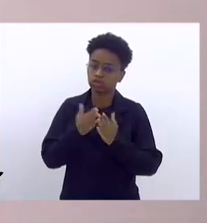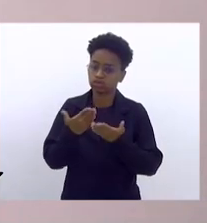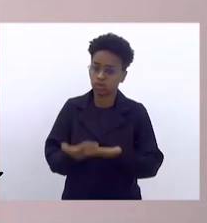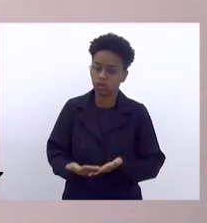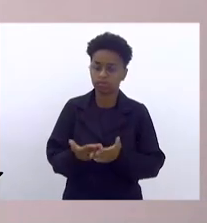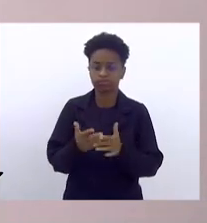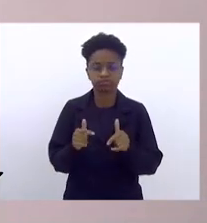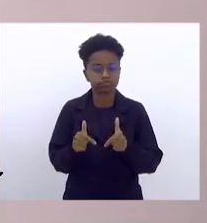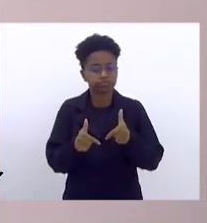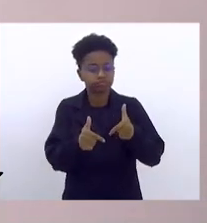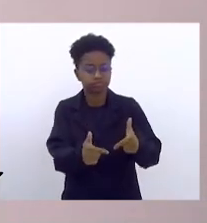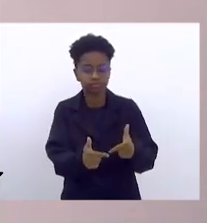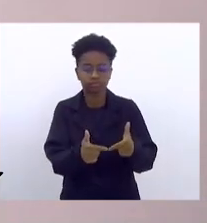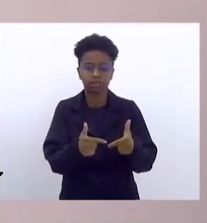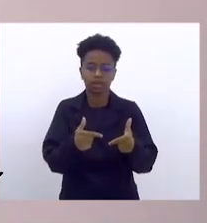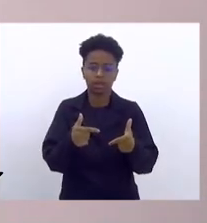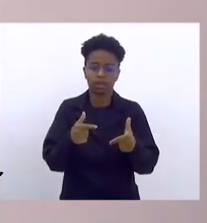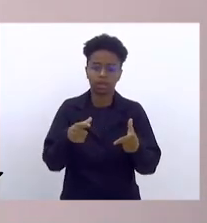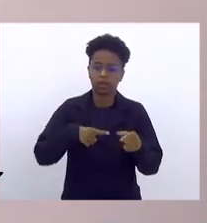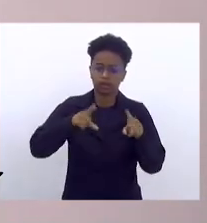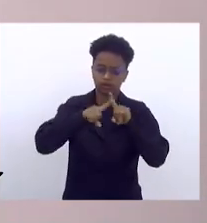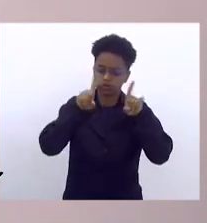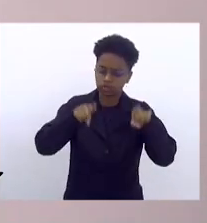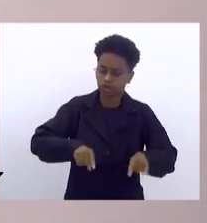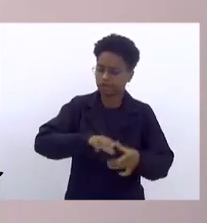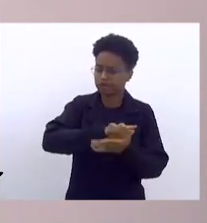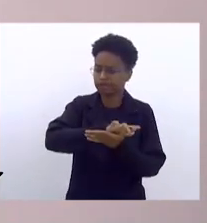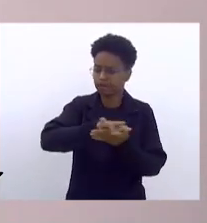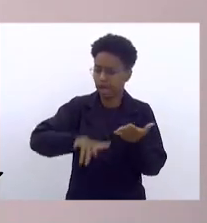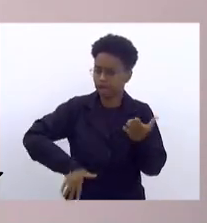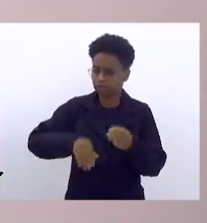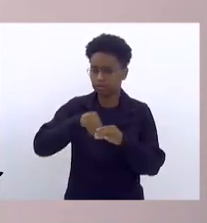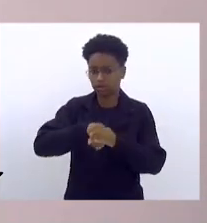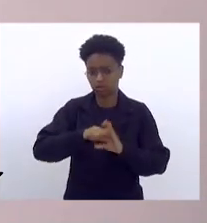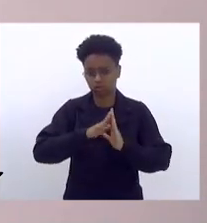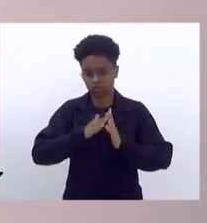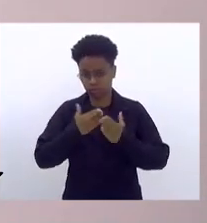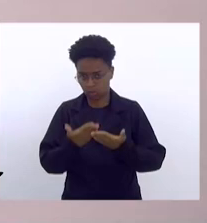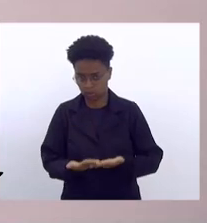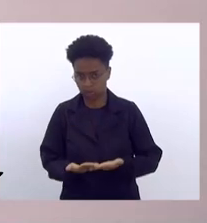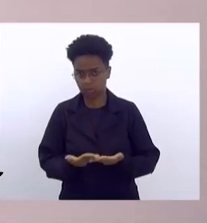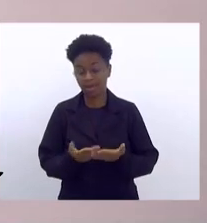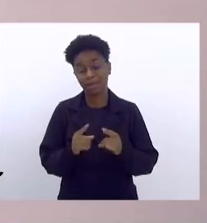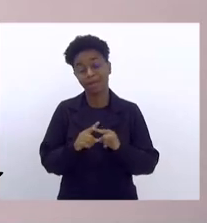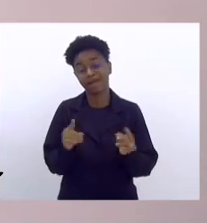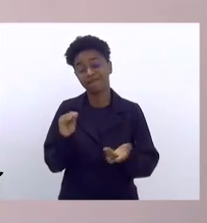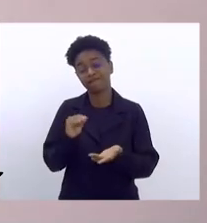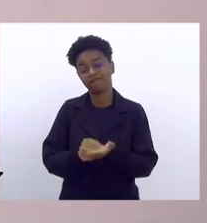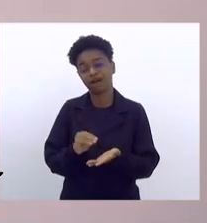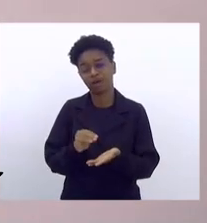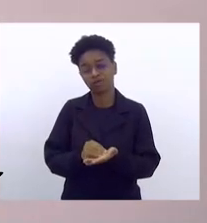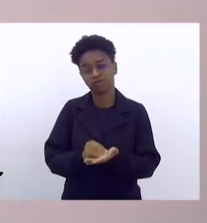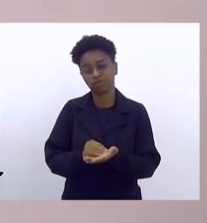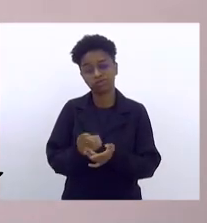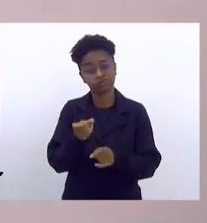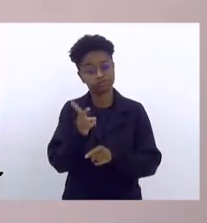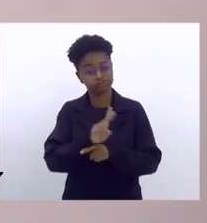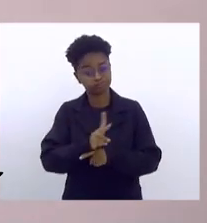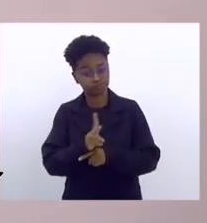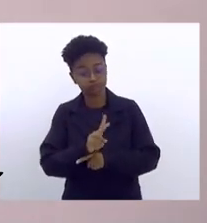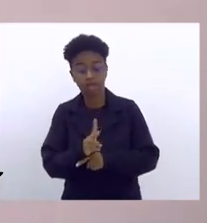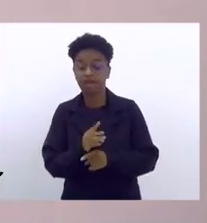desta instituição de um quadro amplo de trabalhadores na escola mas faltam inspetores